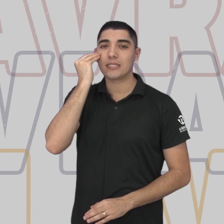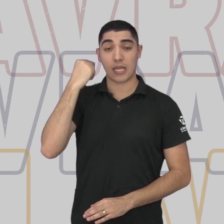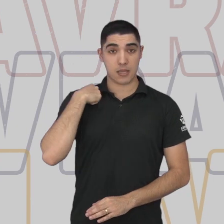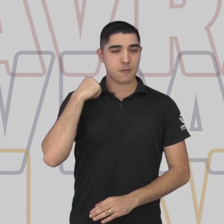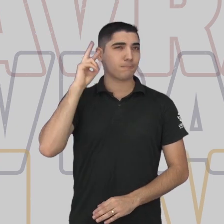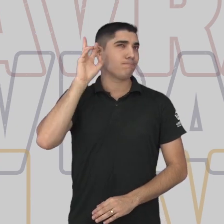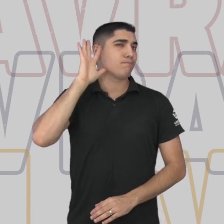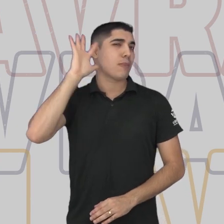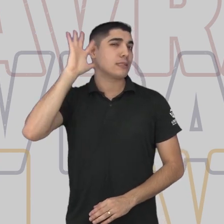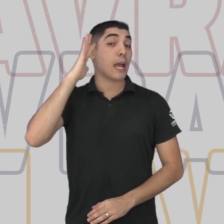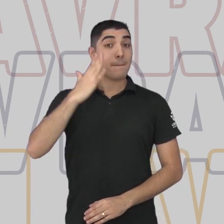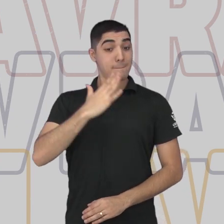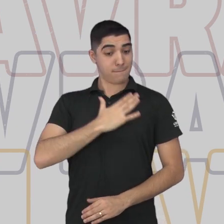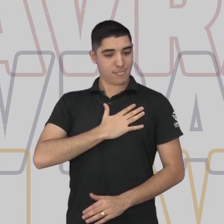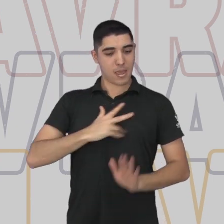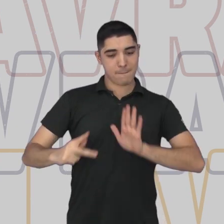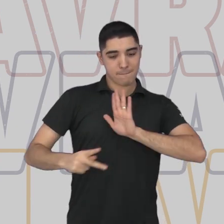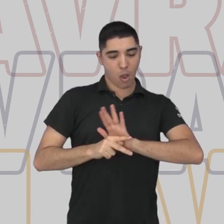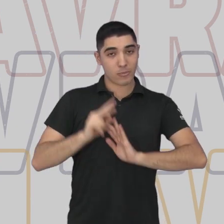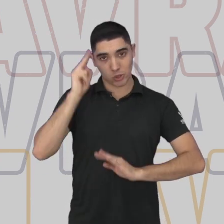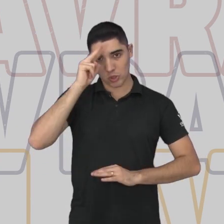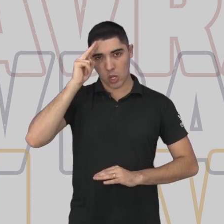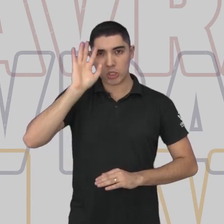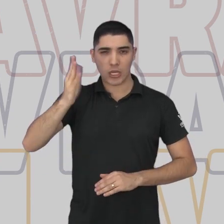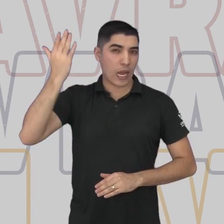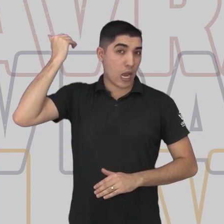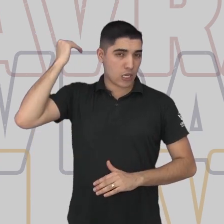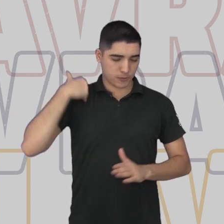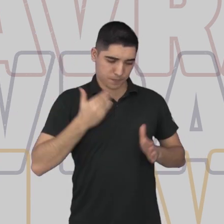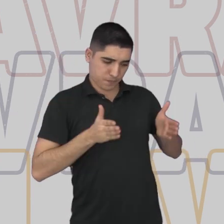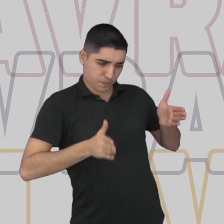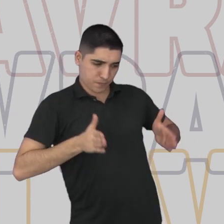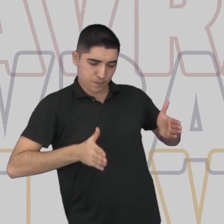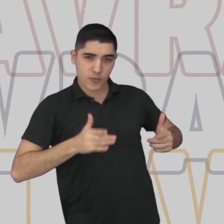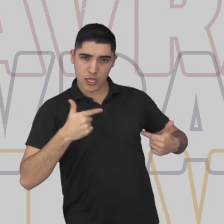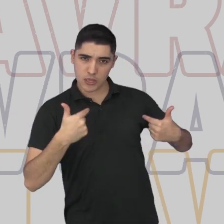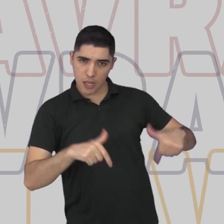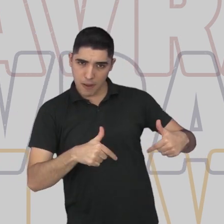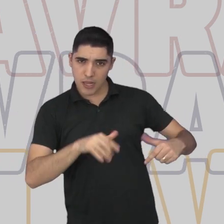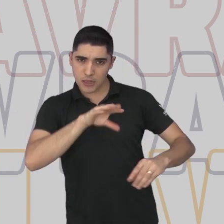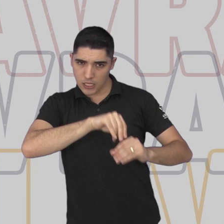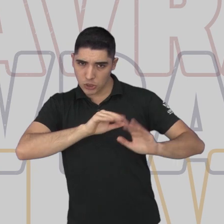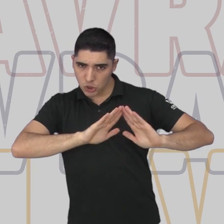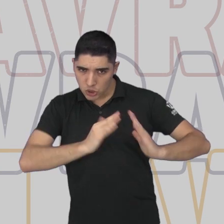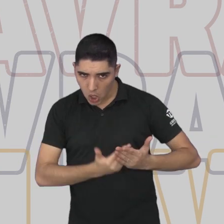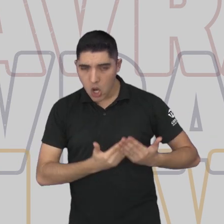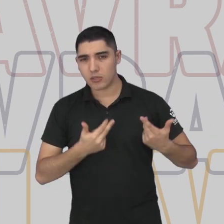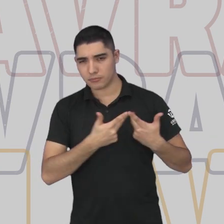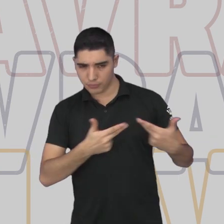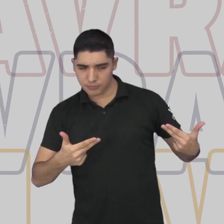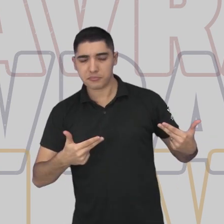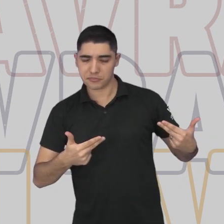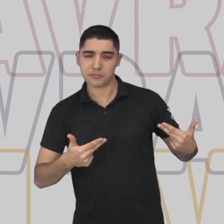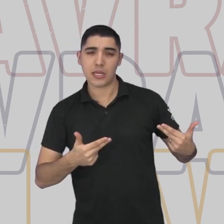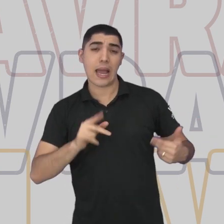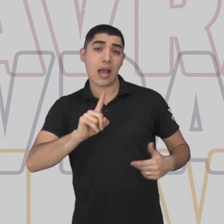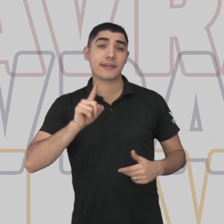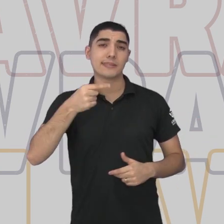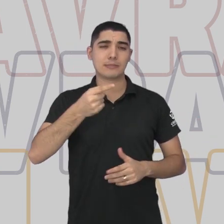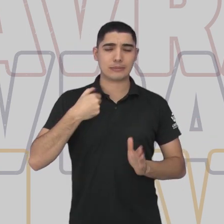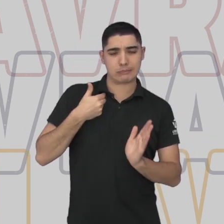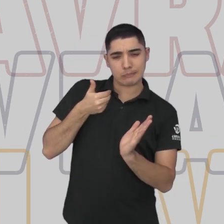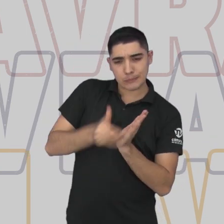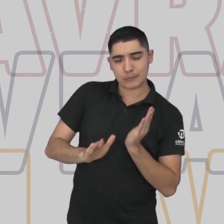a minha história, né. Eu tive uma fase, né, de trabalho com escolas, tudo. Depois